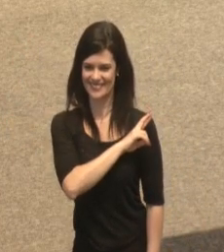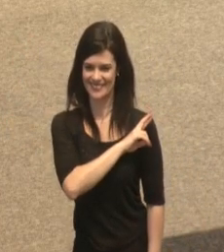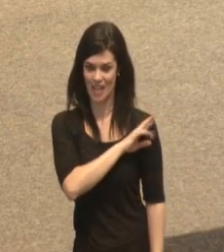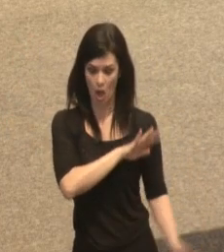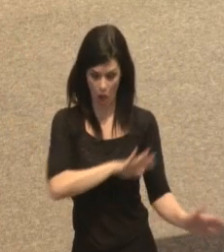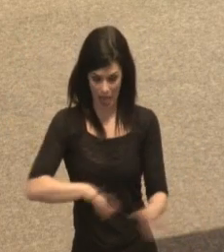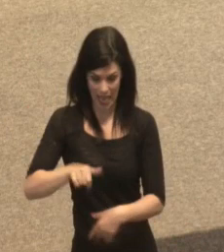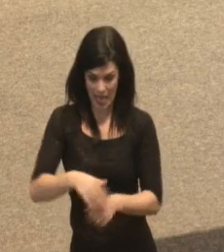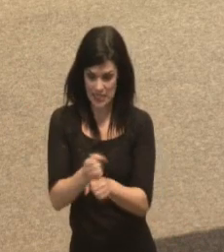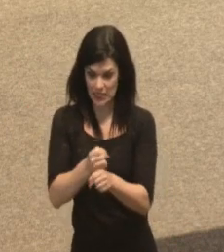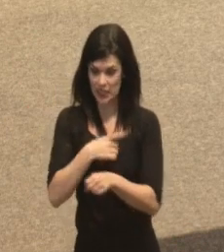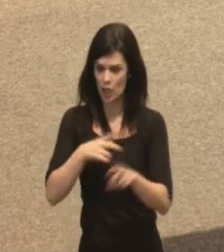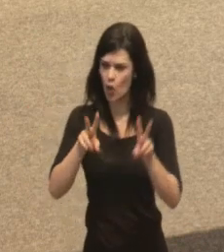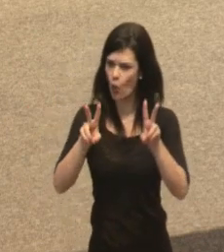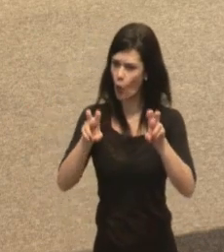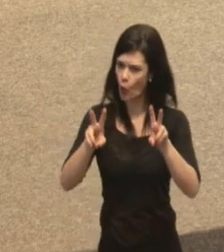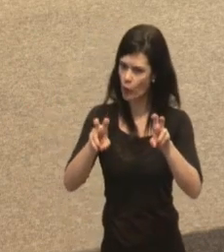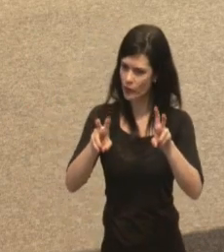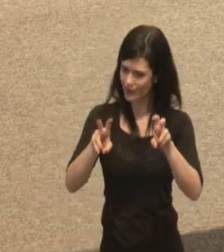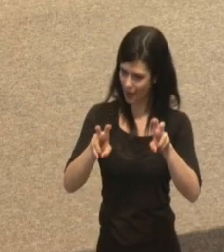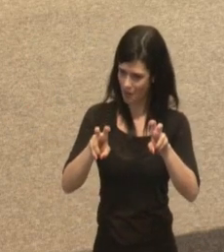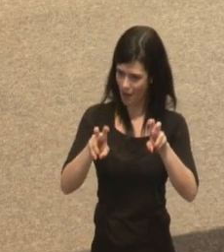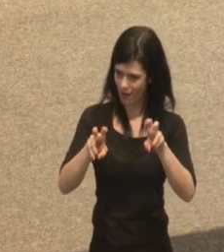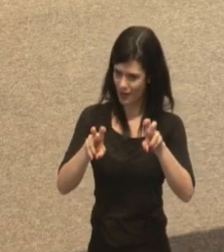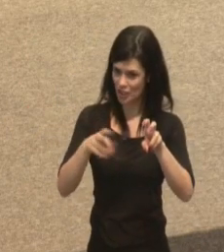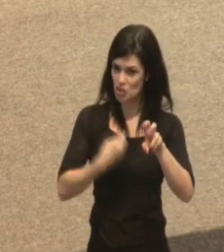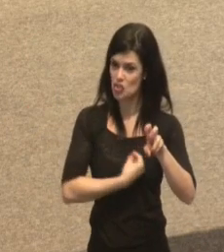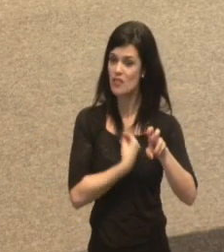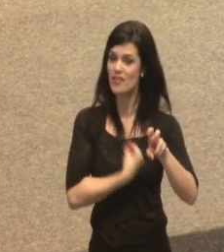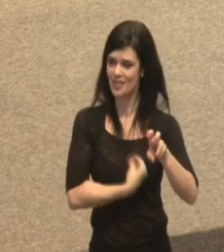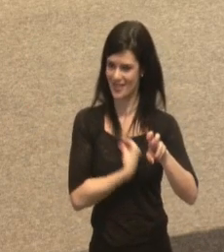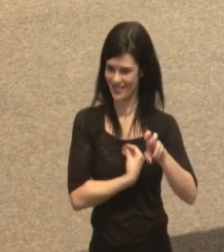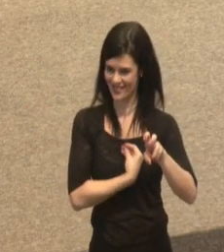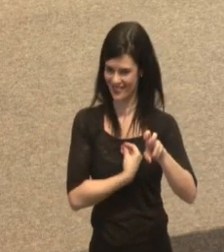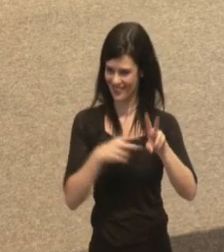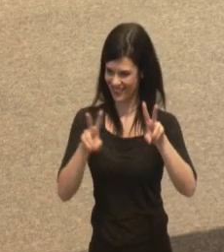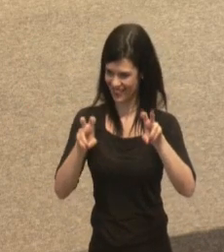tema, não é um tema de campanha, é um tema de vida,